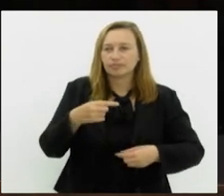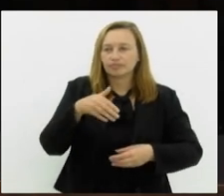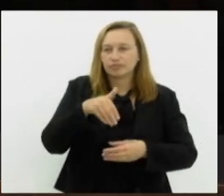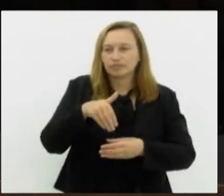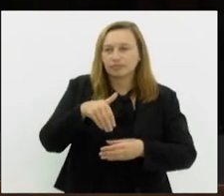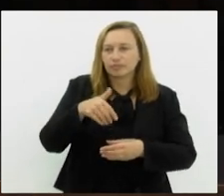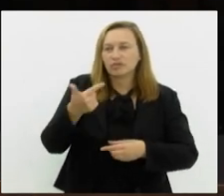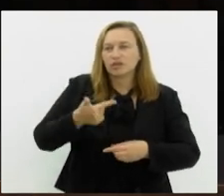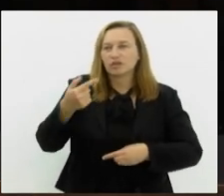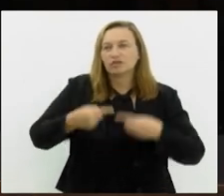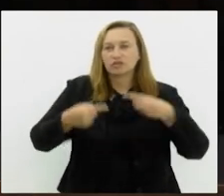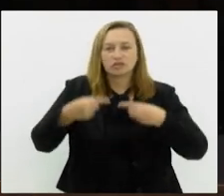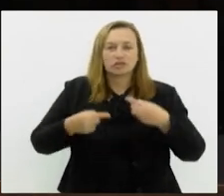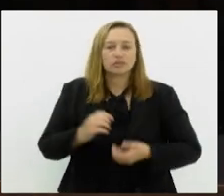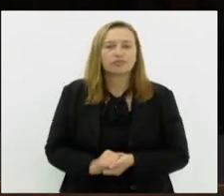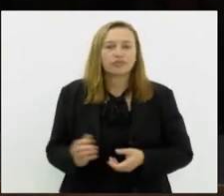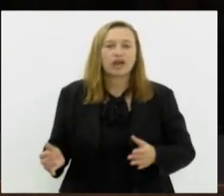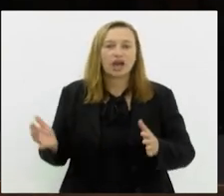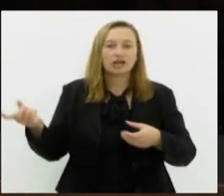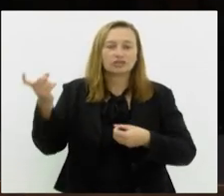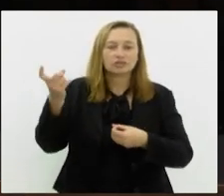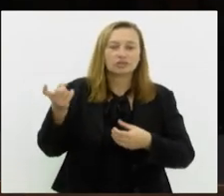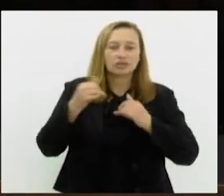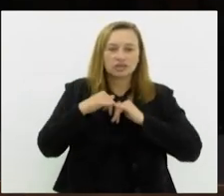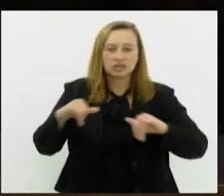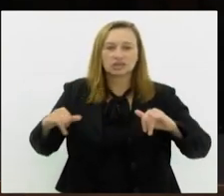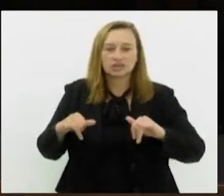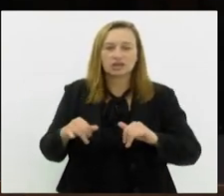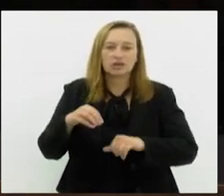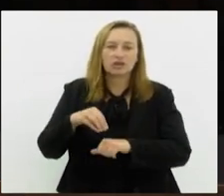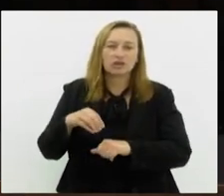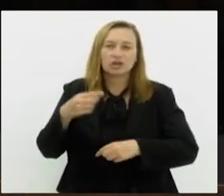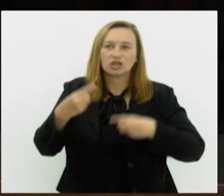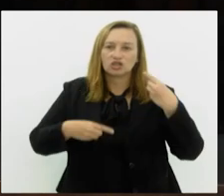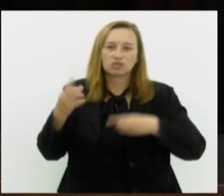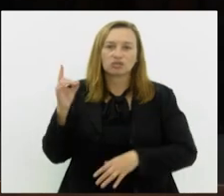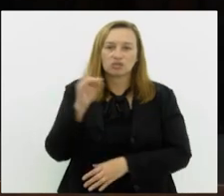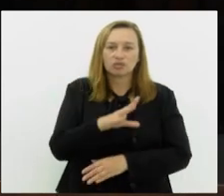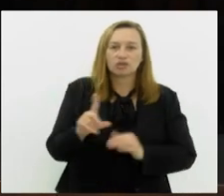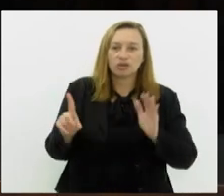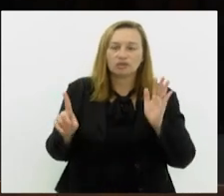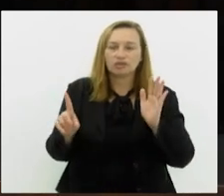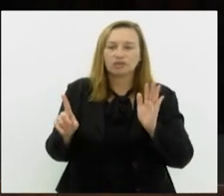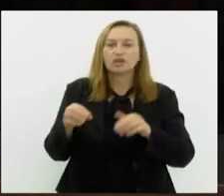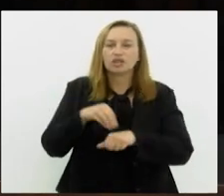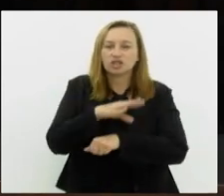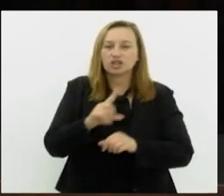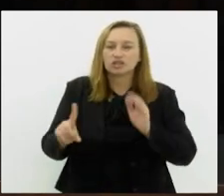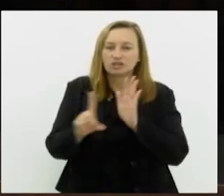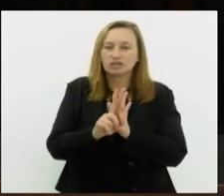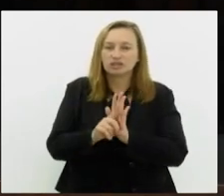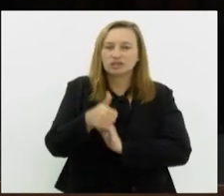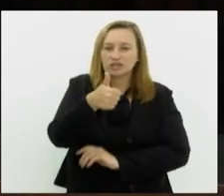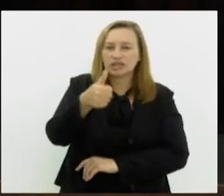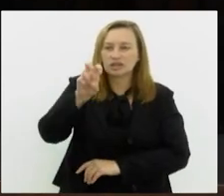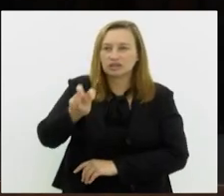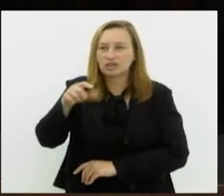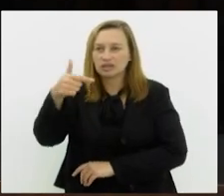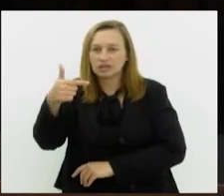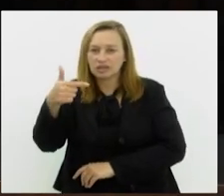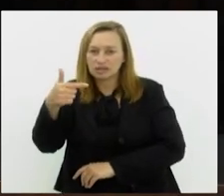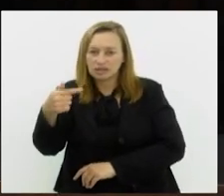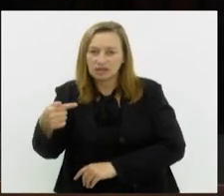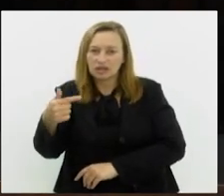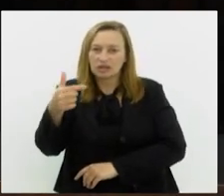em segunda. Anuncio, em discussão única, indicação legislativa número